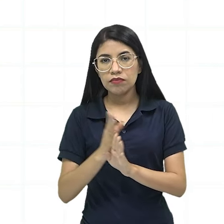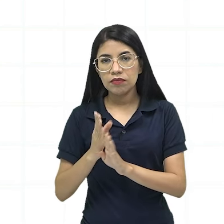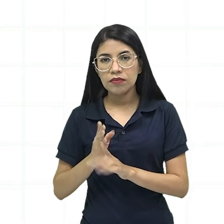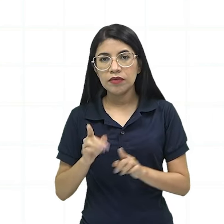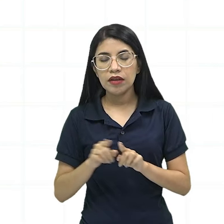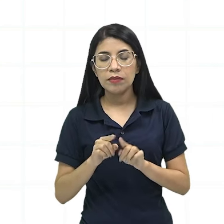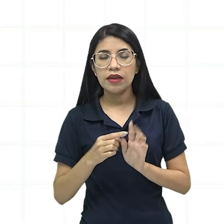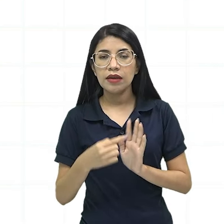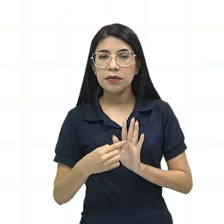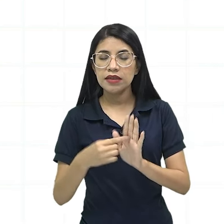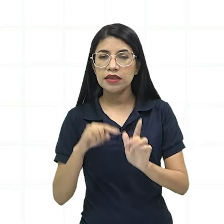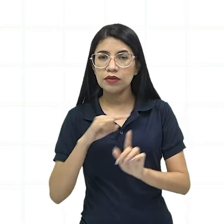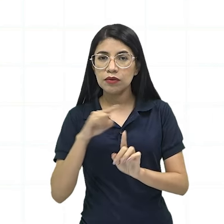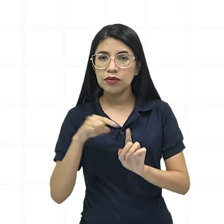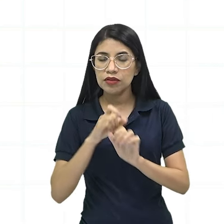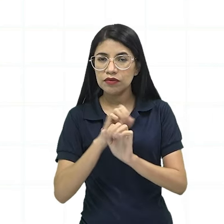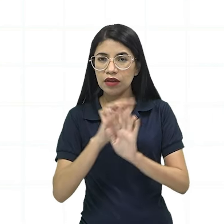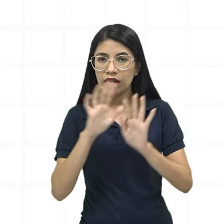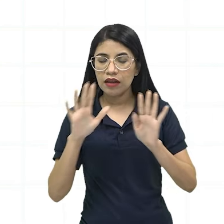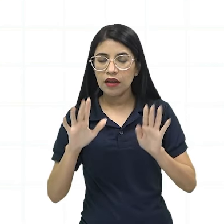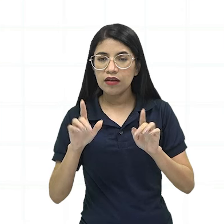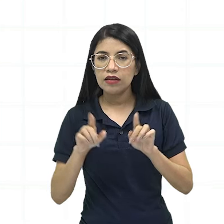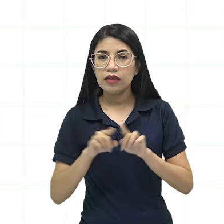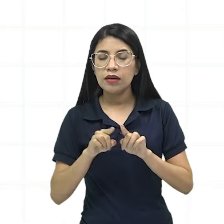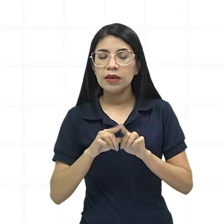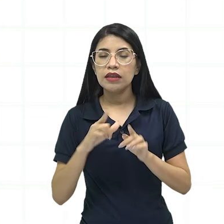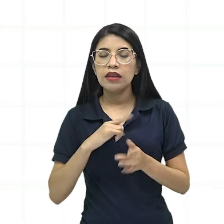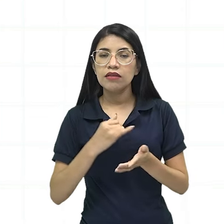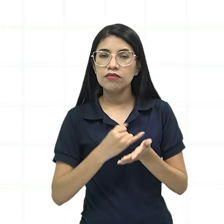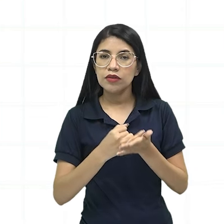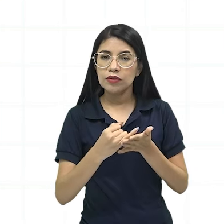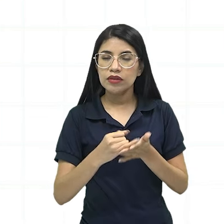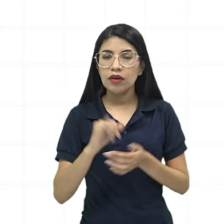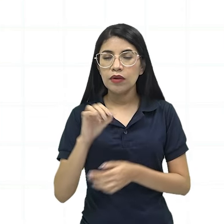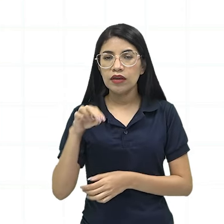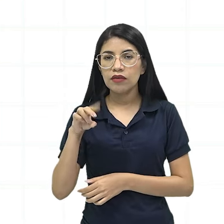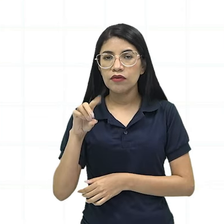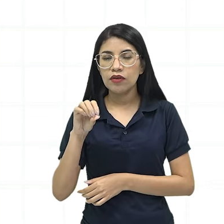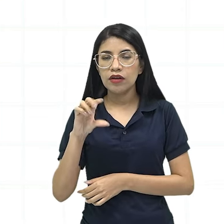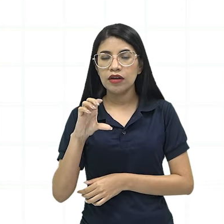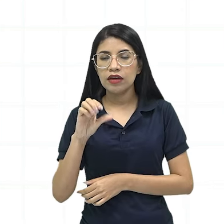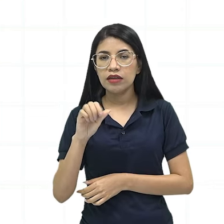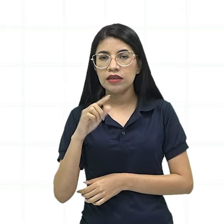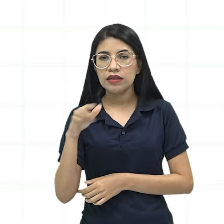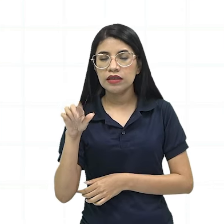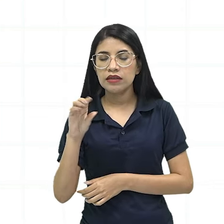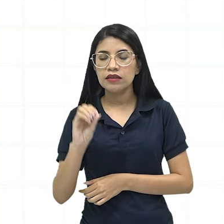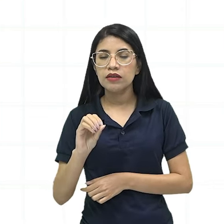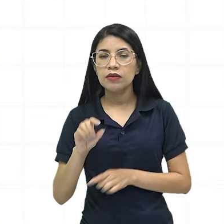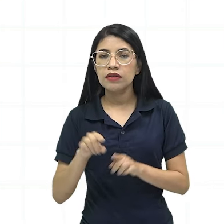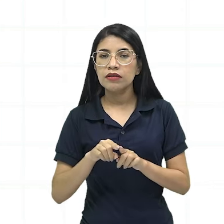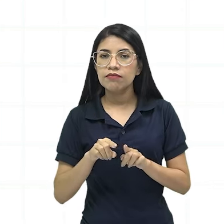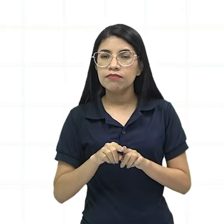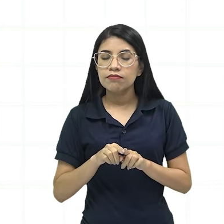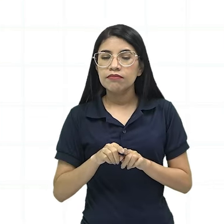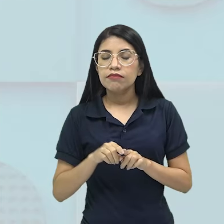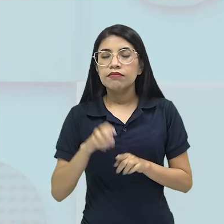pela objetividade, e pode apresentar a introdução, a invocação, a narração e o epílogo.